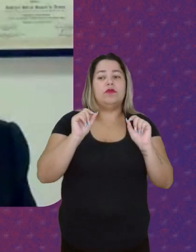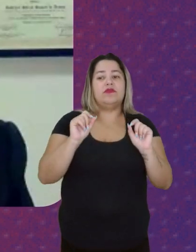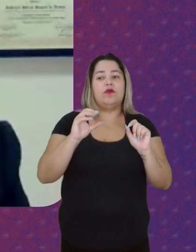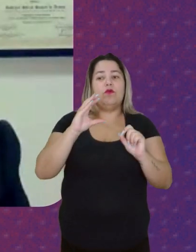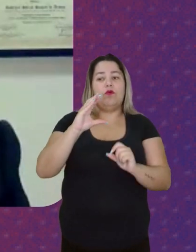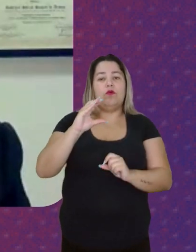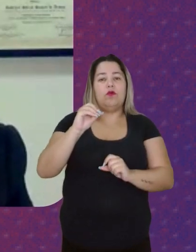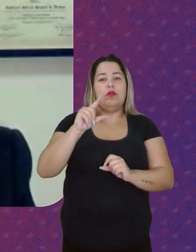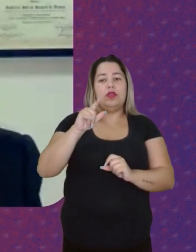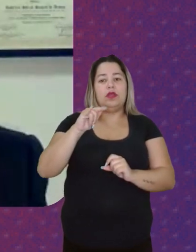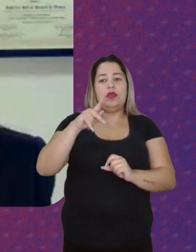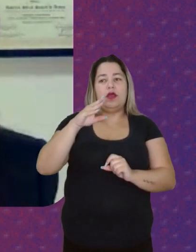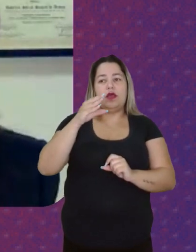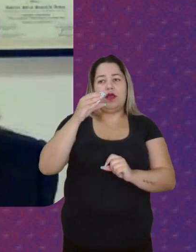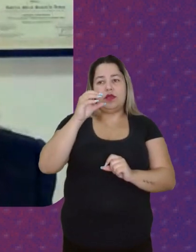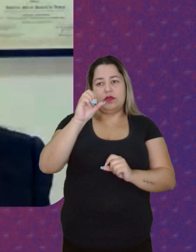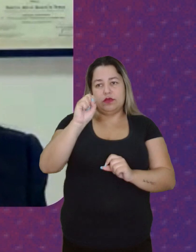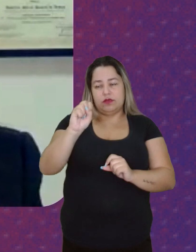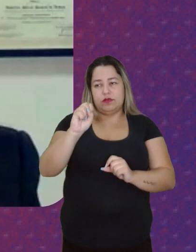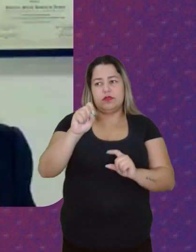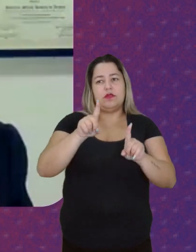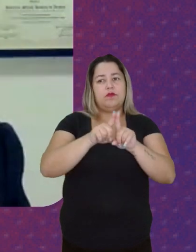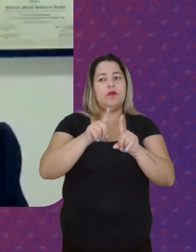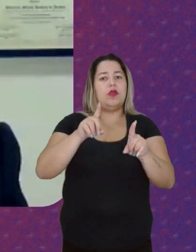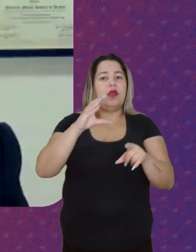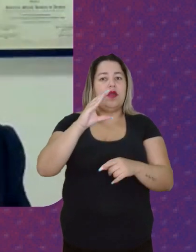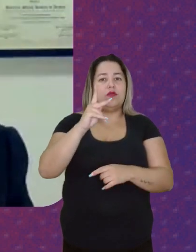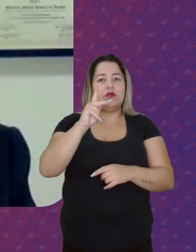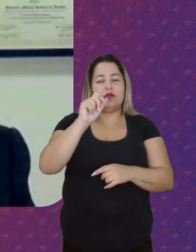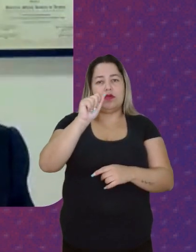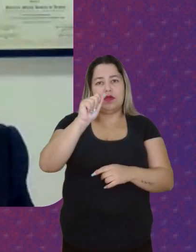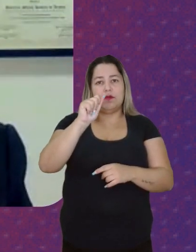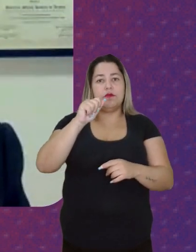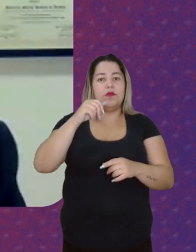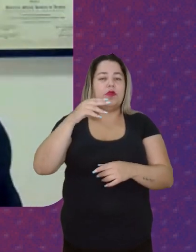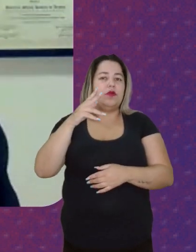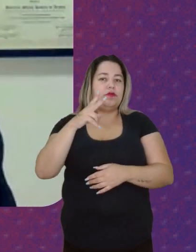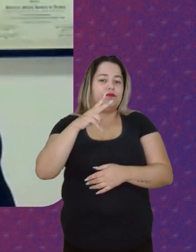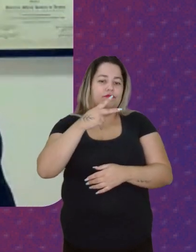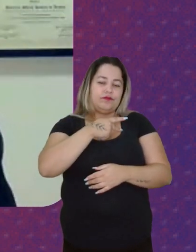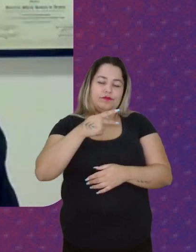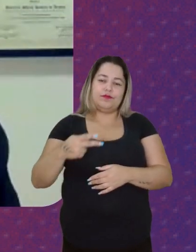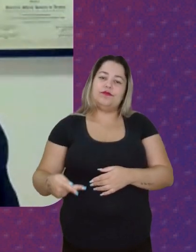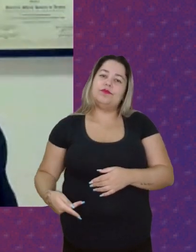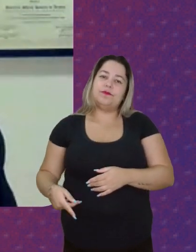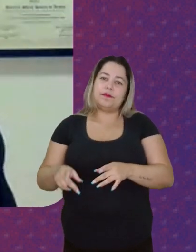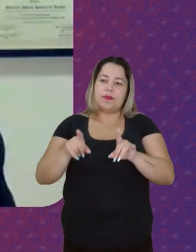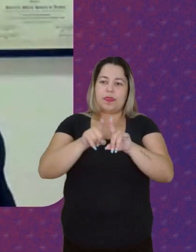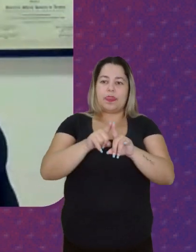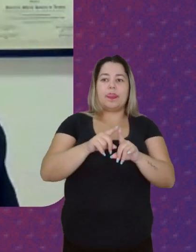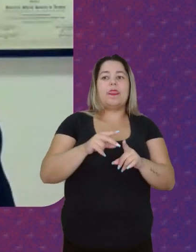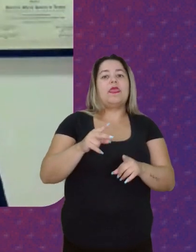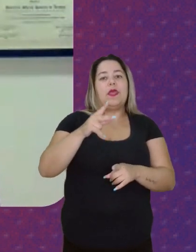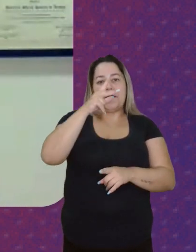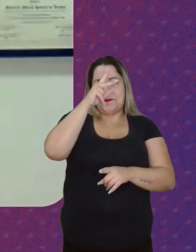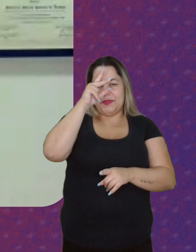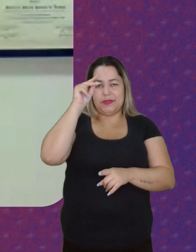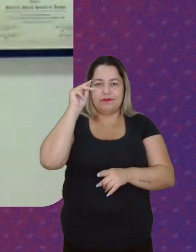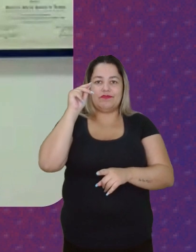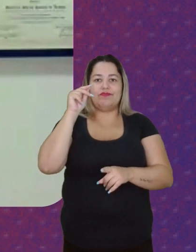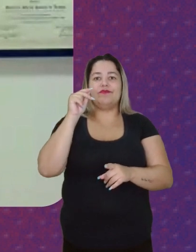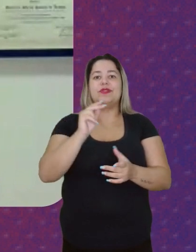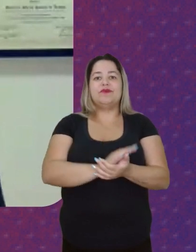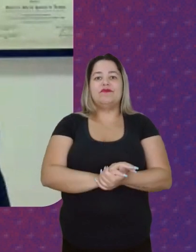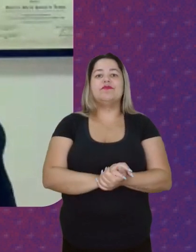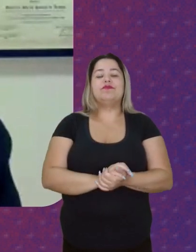coligações, por exemplo, para a chapa de presidente, para a chapa de governadora, para a chapa de prefeita. Essas